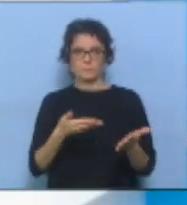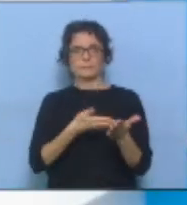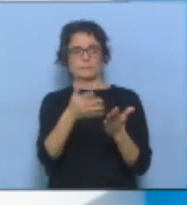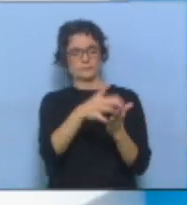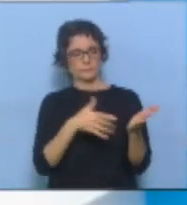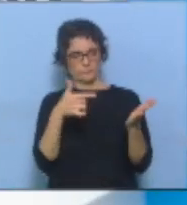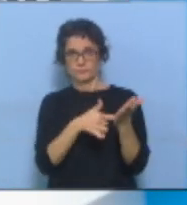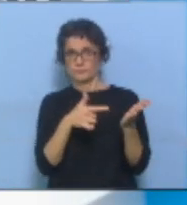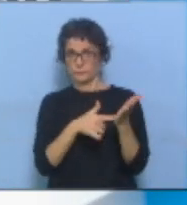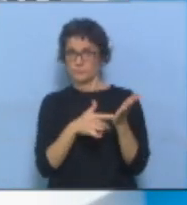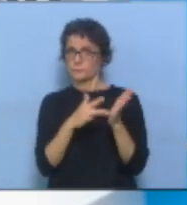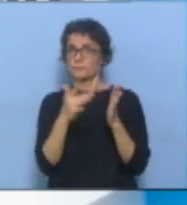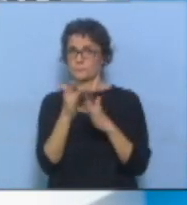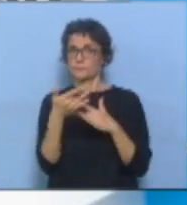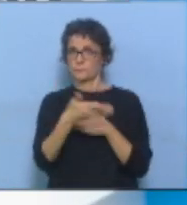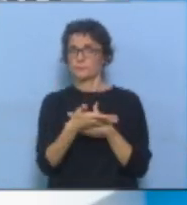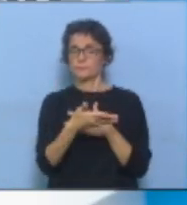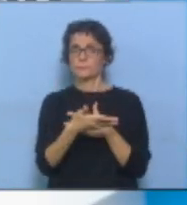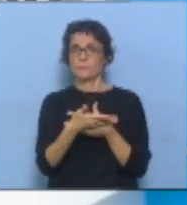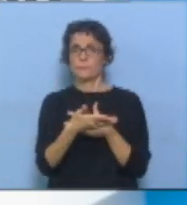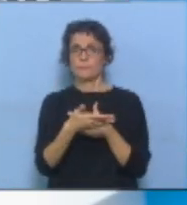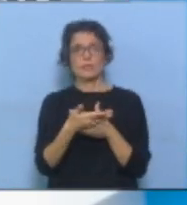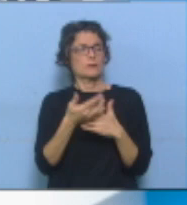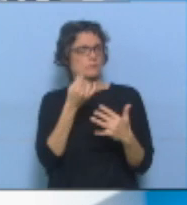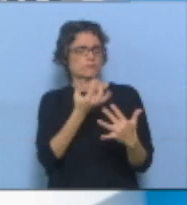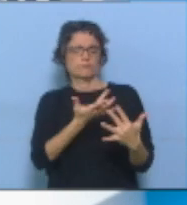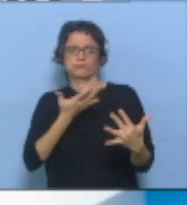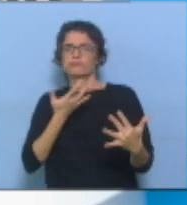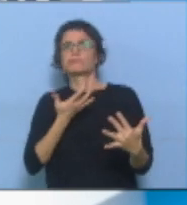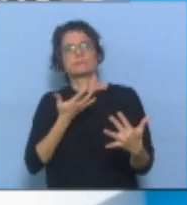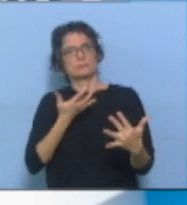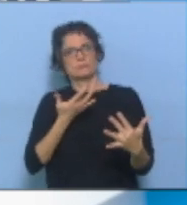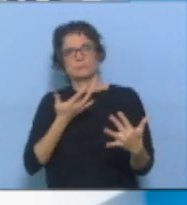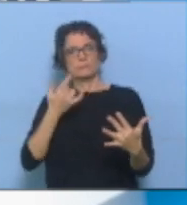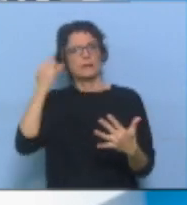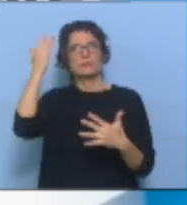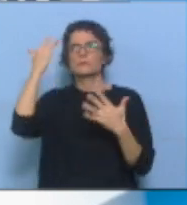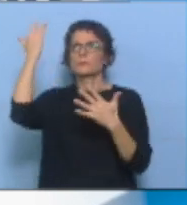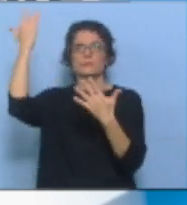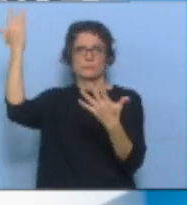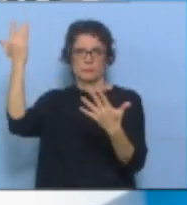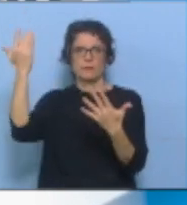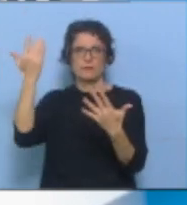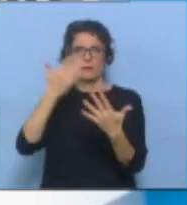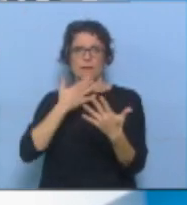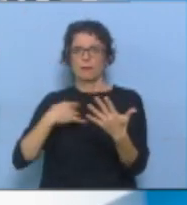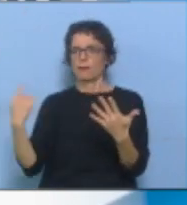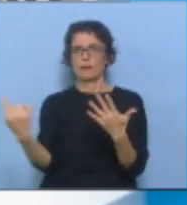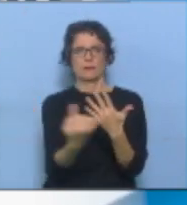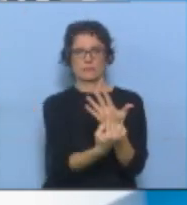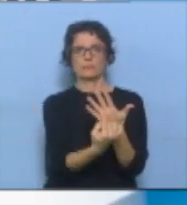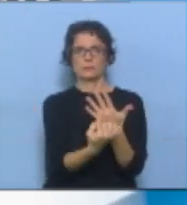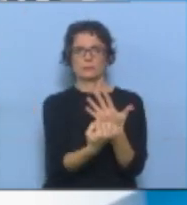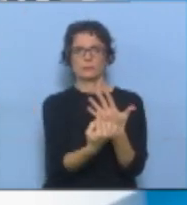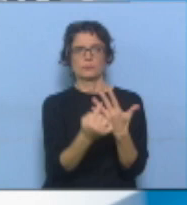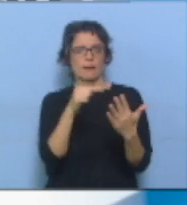este Cristo, este Jesus, lá está, é o grande inspirador, é a matriz que depois serve para replicarmos